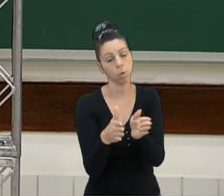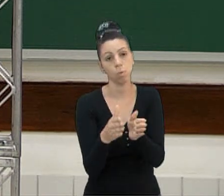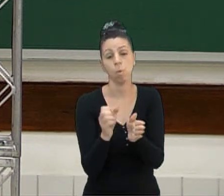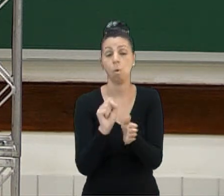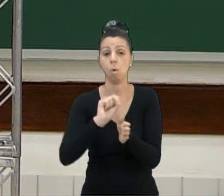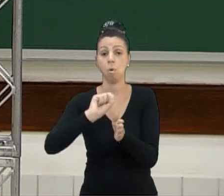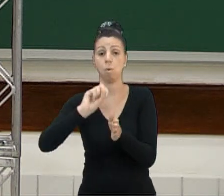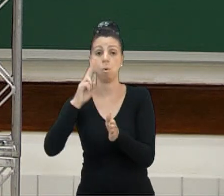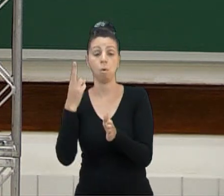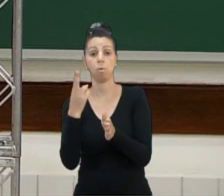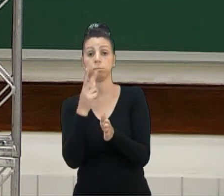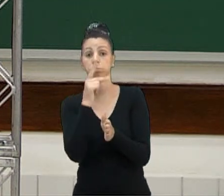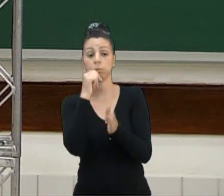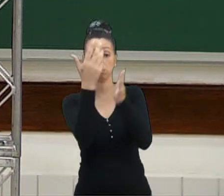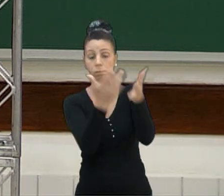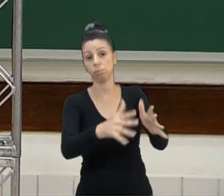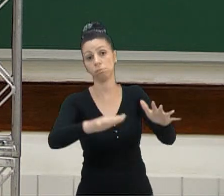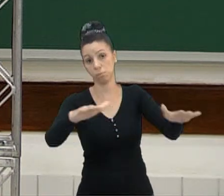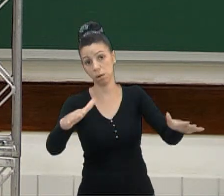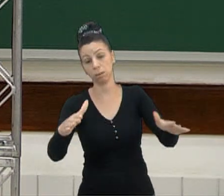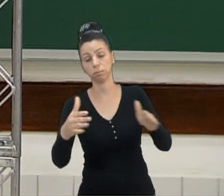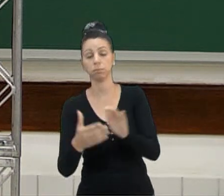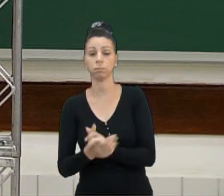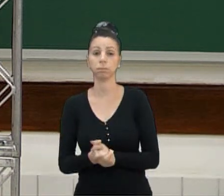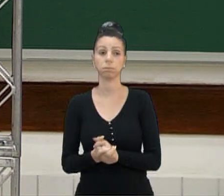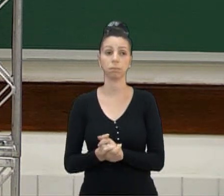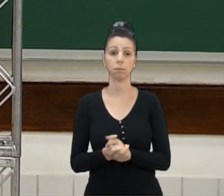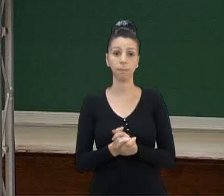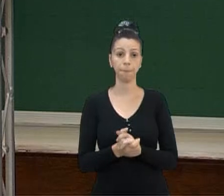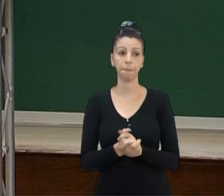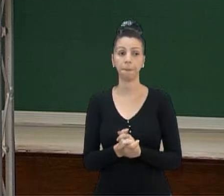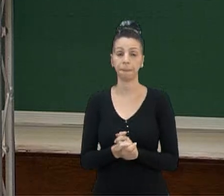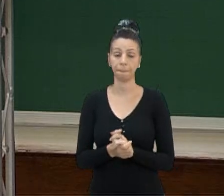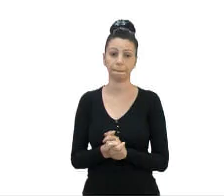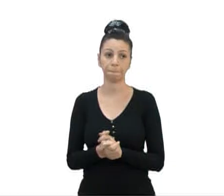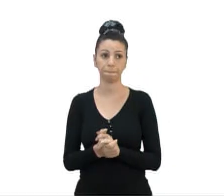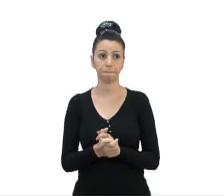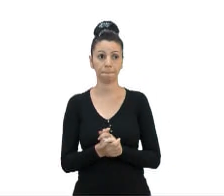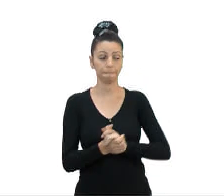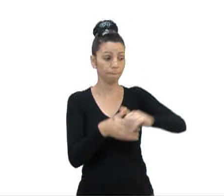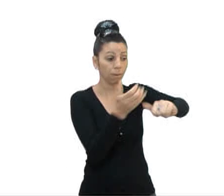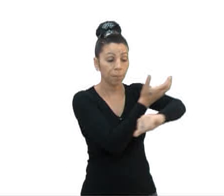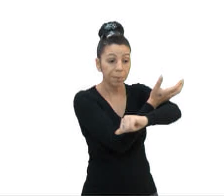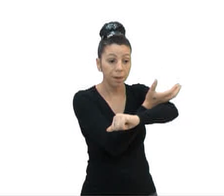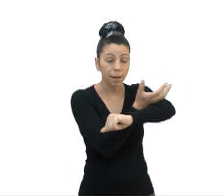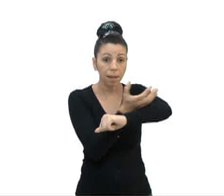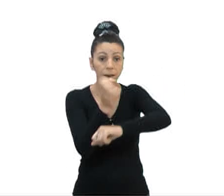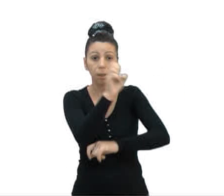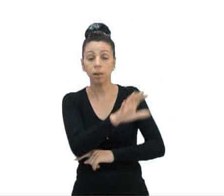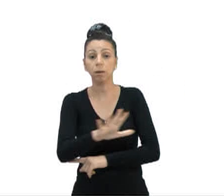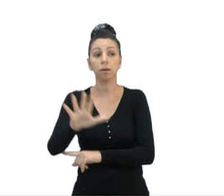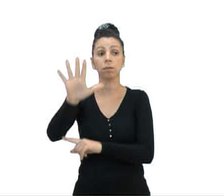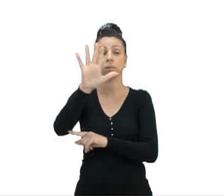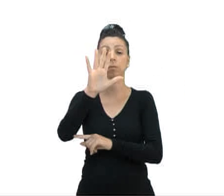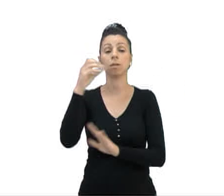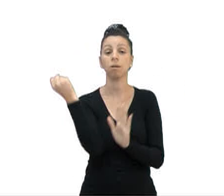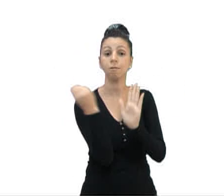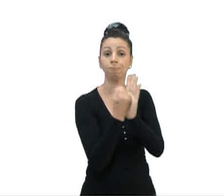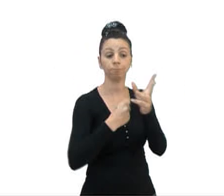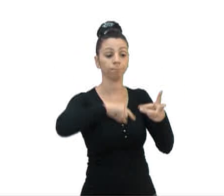gente sempre trabalha com essa ideia de relevo e hidrografia juntos, certo? O relevo do continente europeu é marcado por